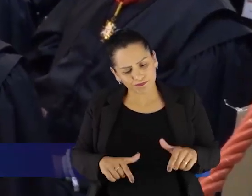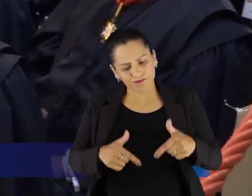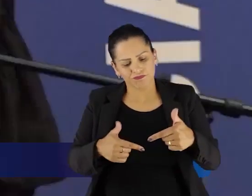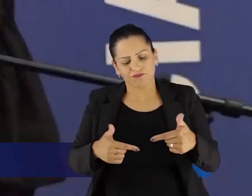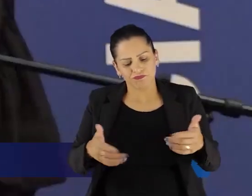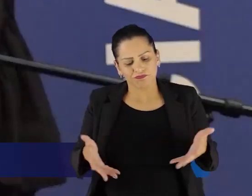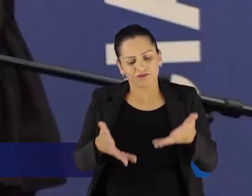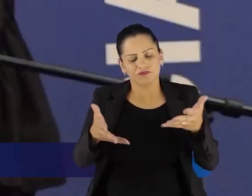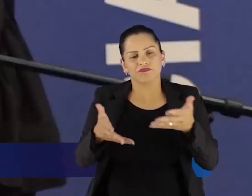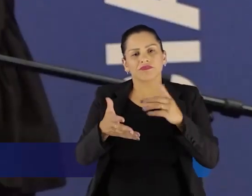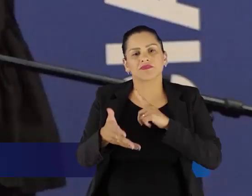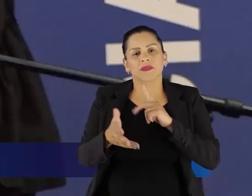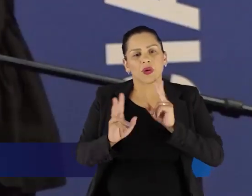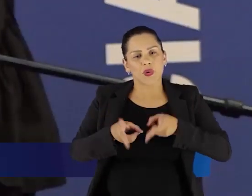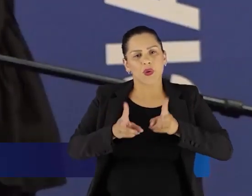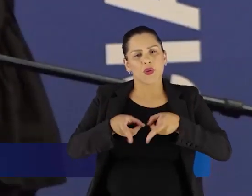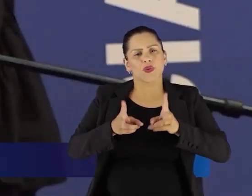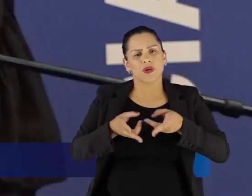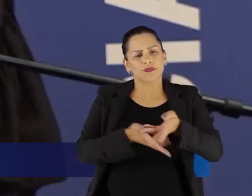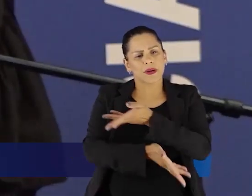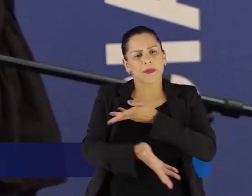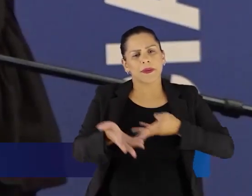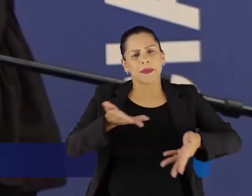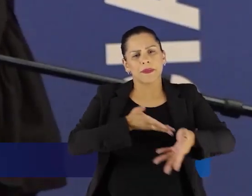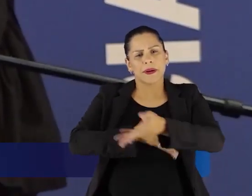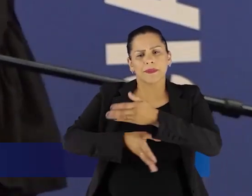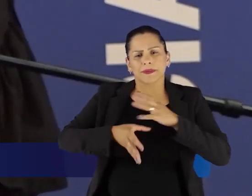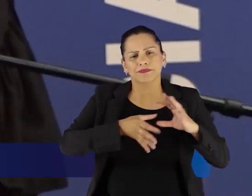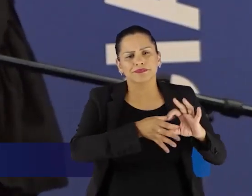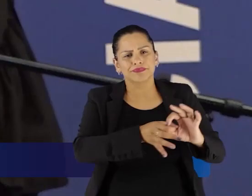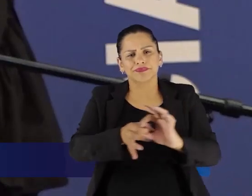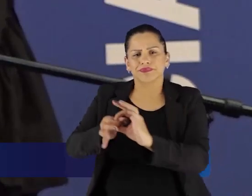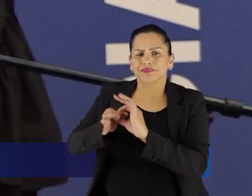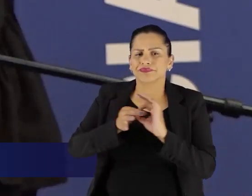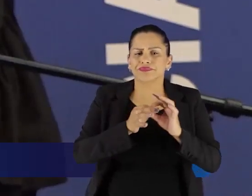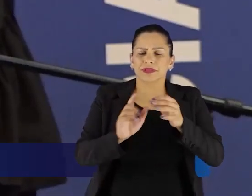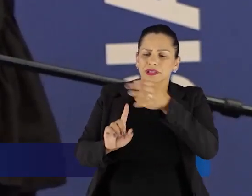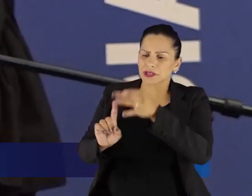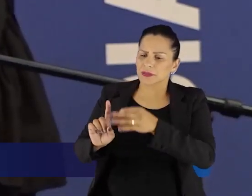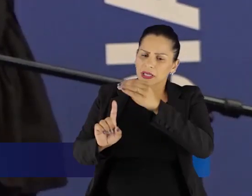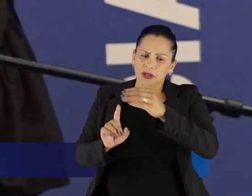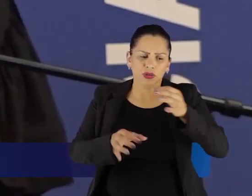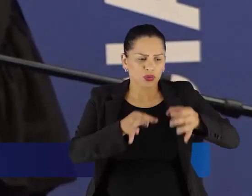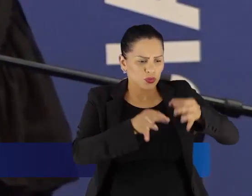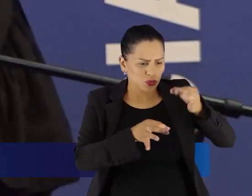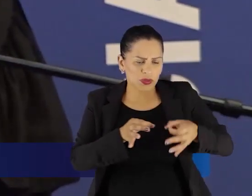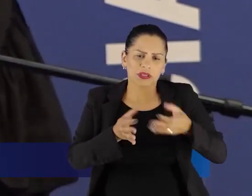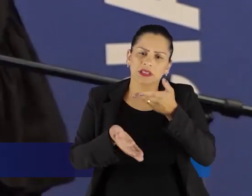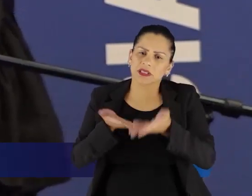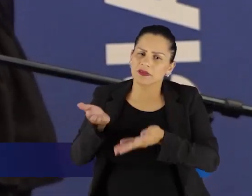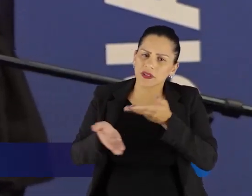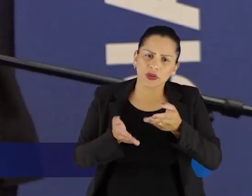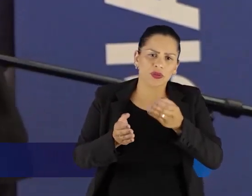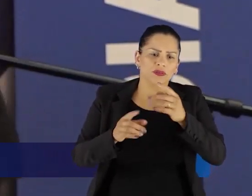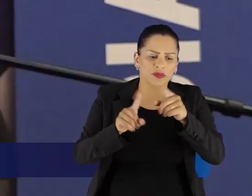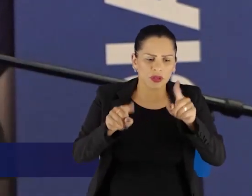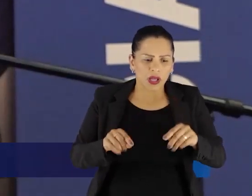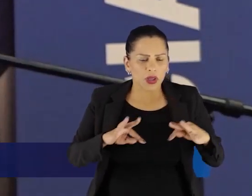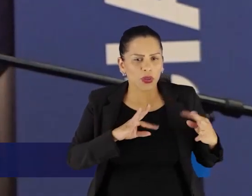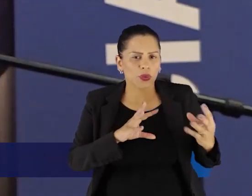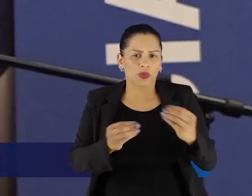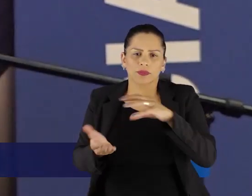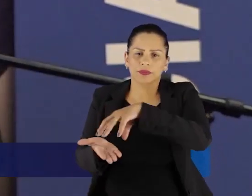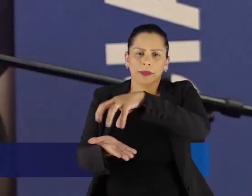que se Estabeleça um clima de permanente diálogo e harmonia desembargadores juízes servidores e todas as instituições